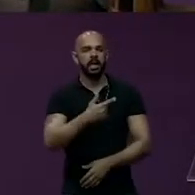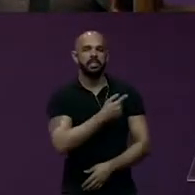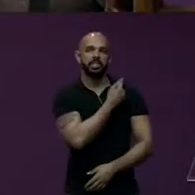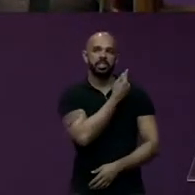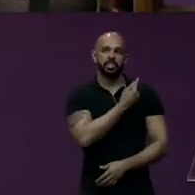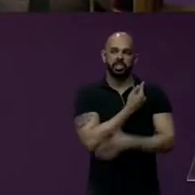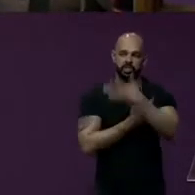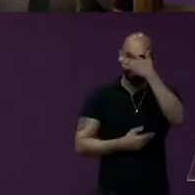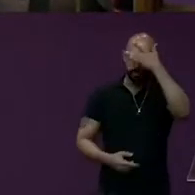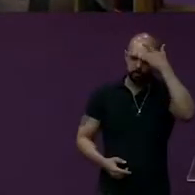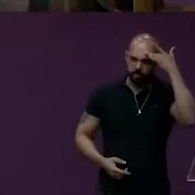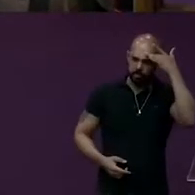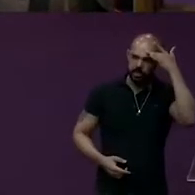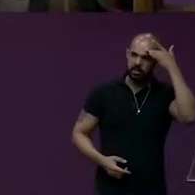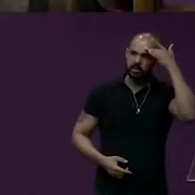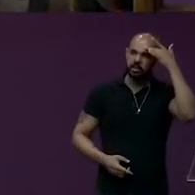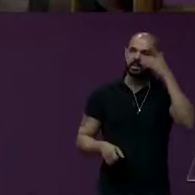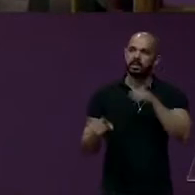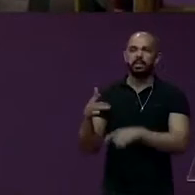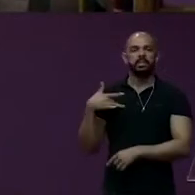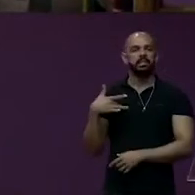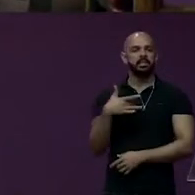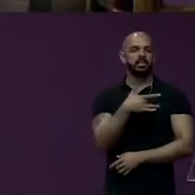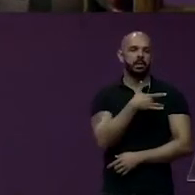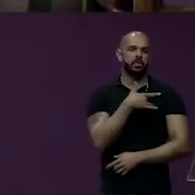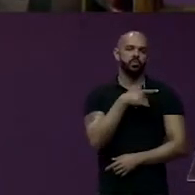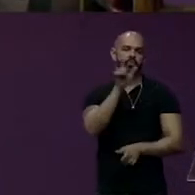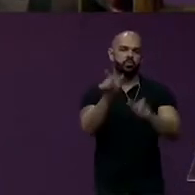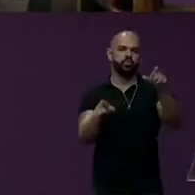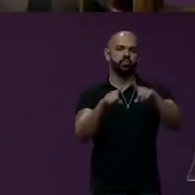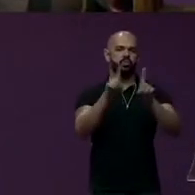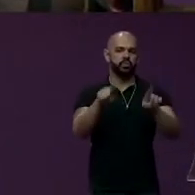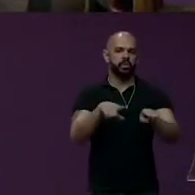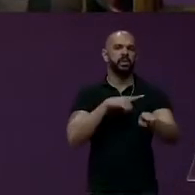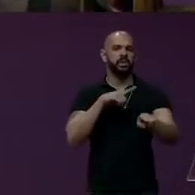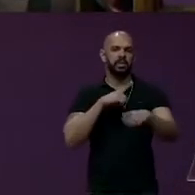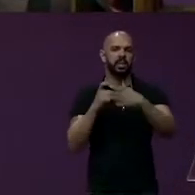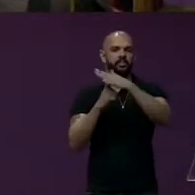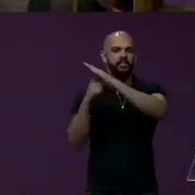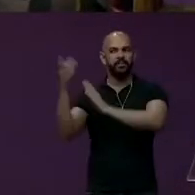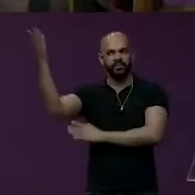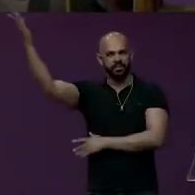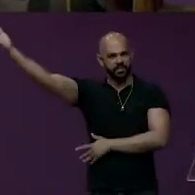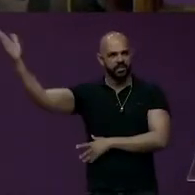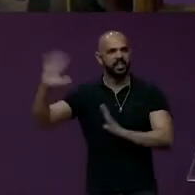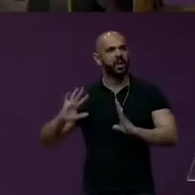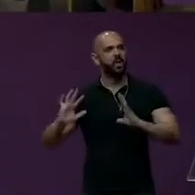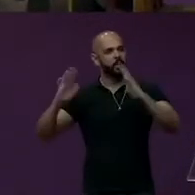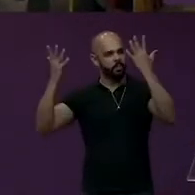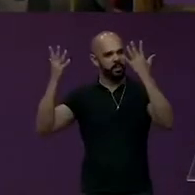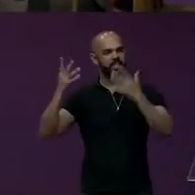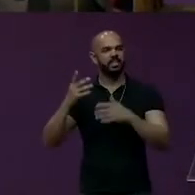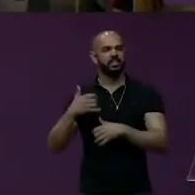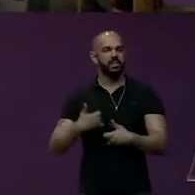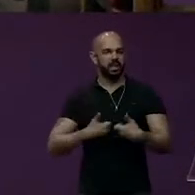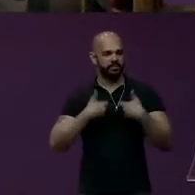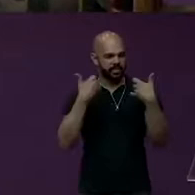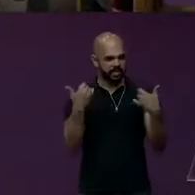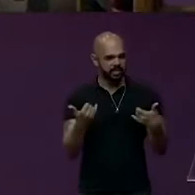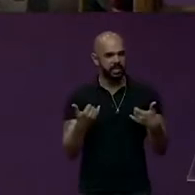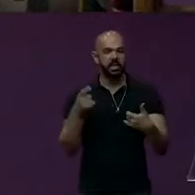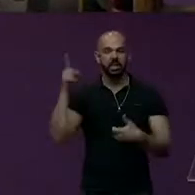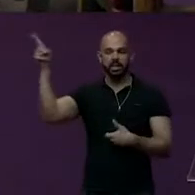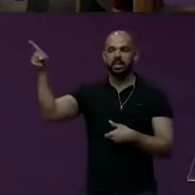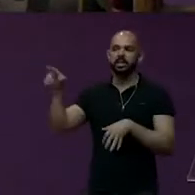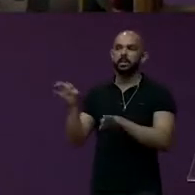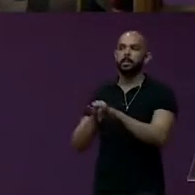de pessoas, é a saúde do trabalhador. Nós estamos aí com a feira, né, na comemoração do nosso aniversário, e